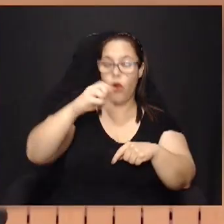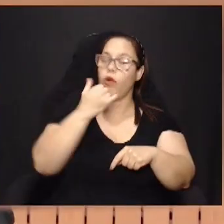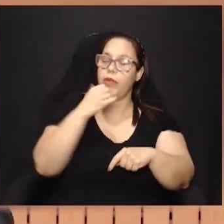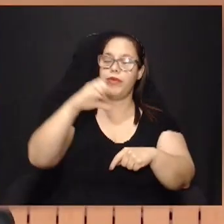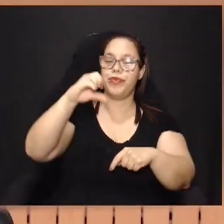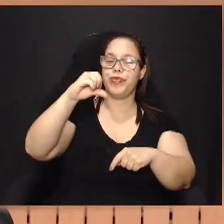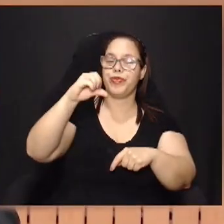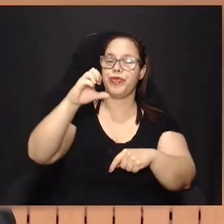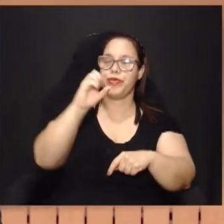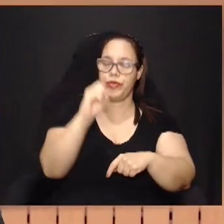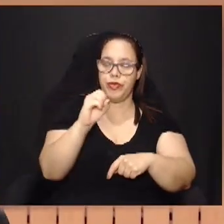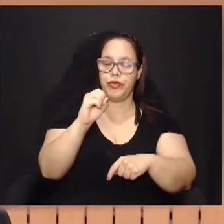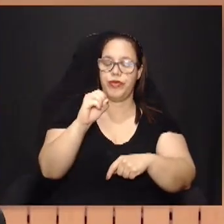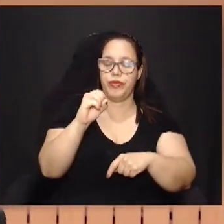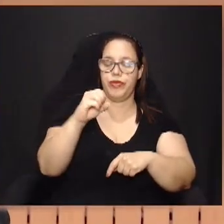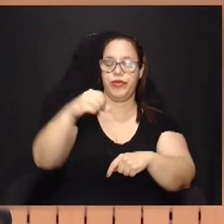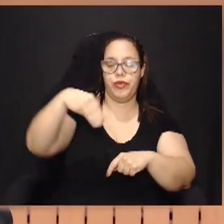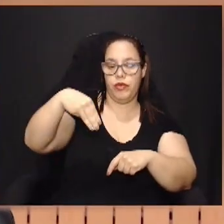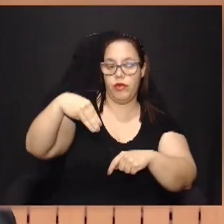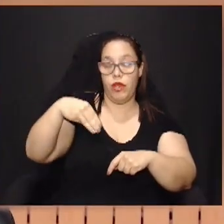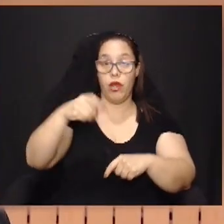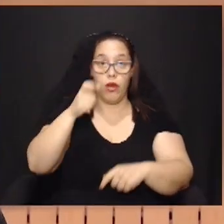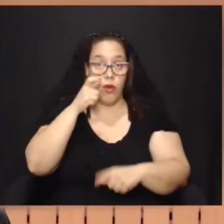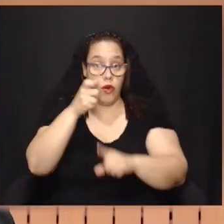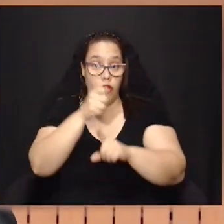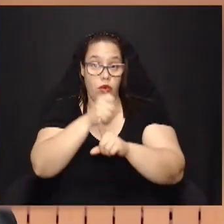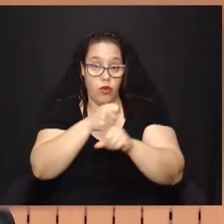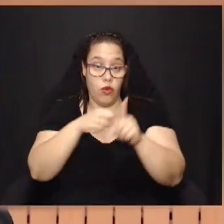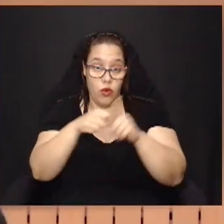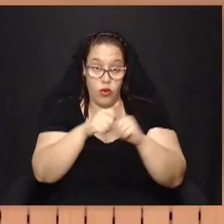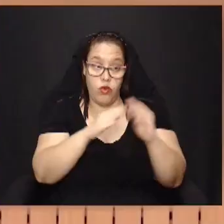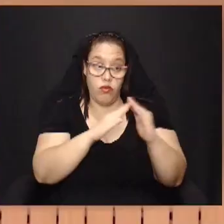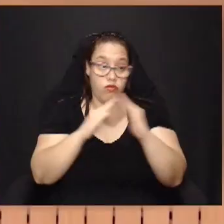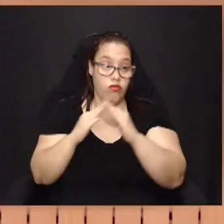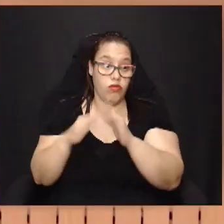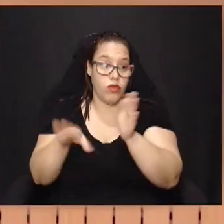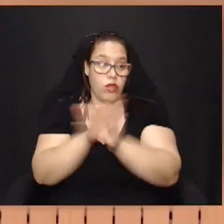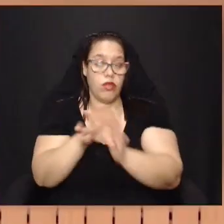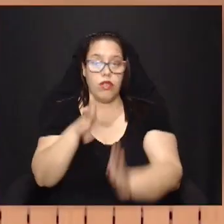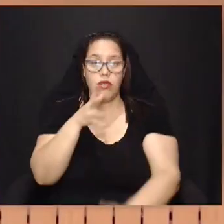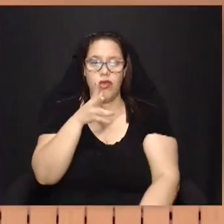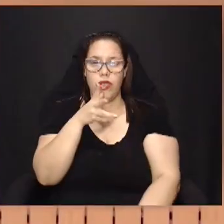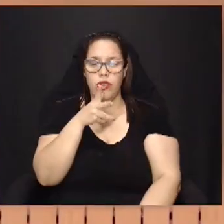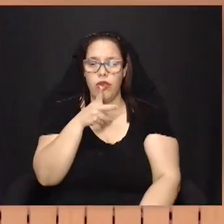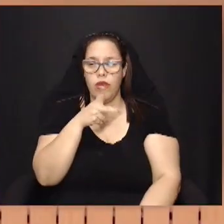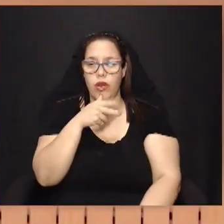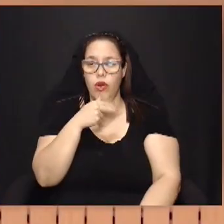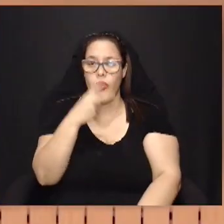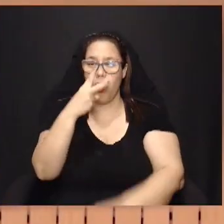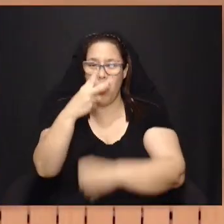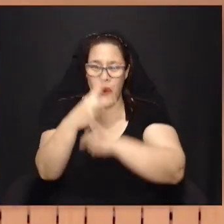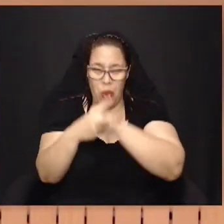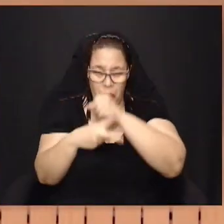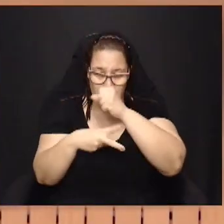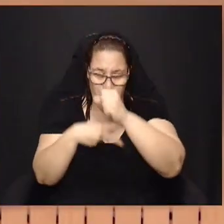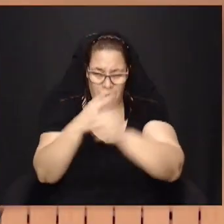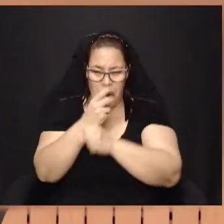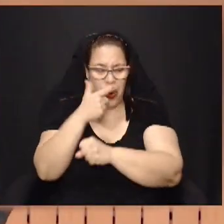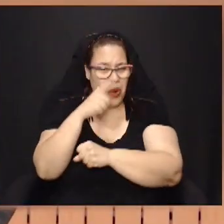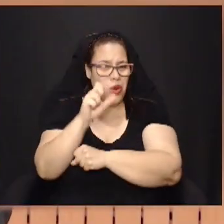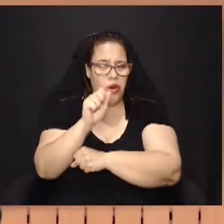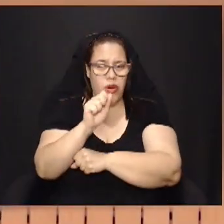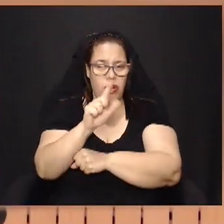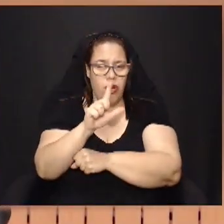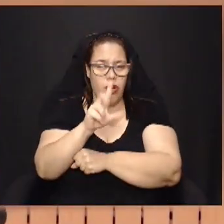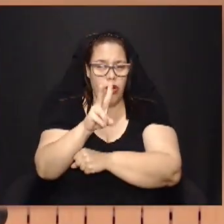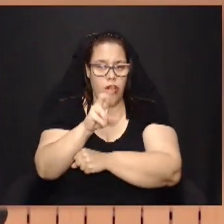habitacional de interesse social, é de 90 metros. Aí chega a demorar 2 anos para conseguir um alvará de aprovação de execução.